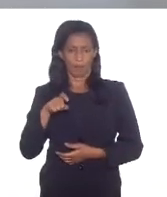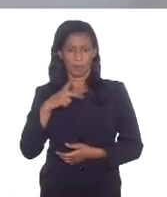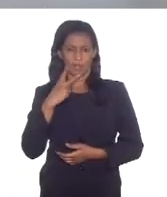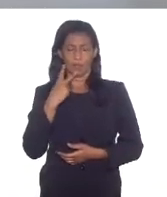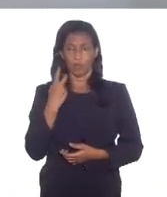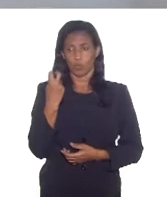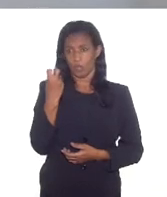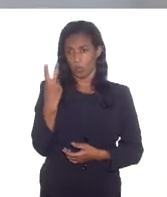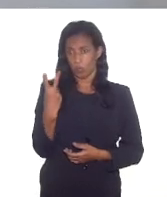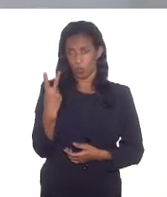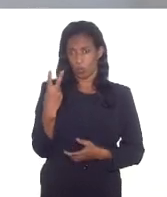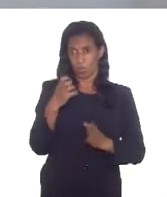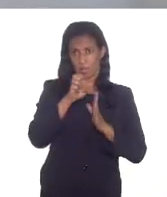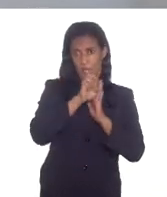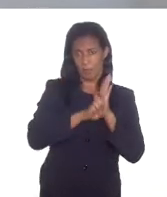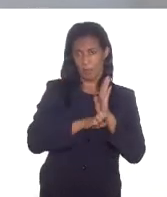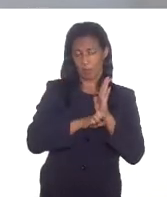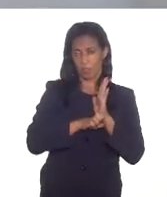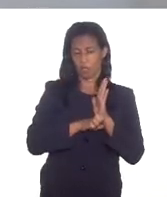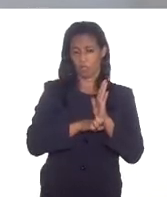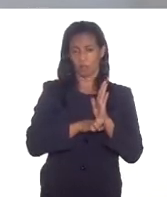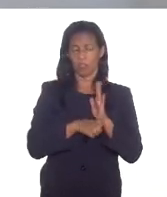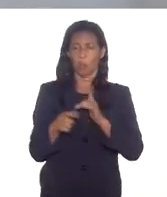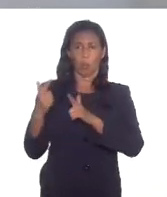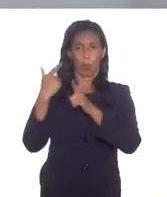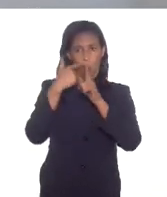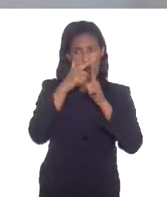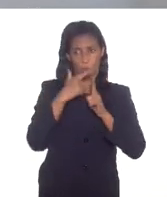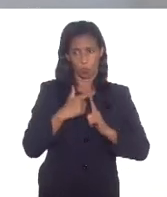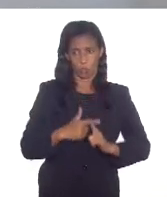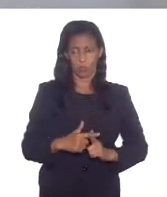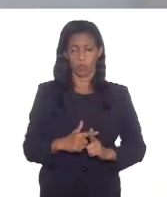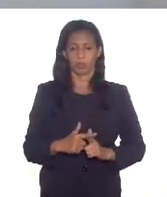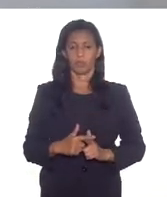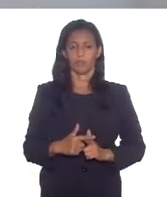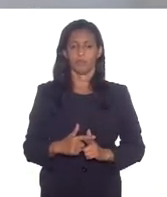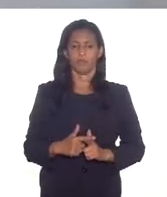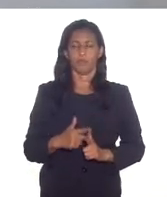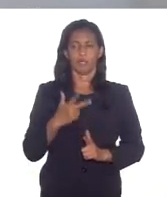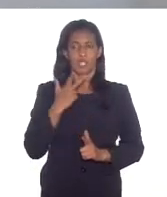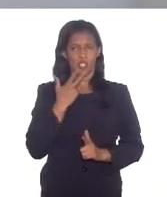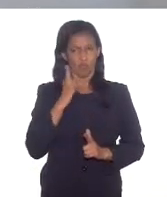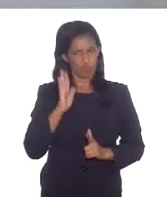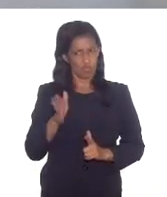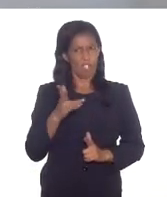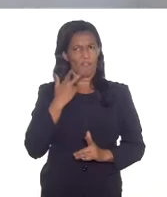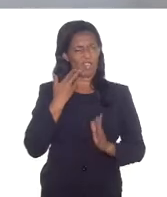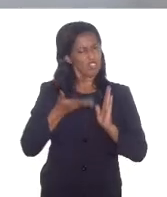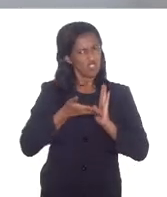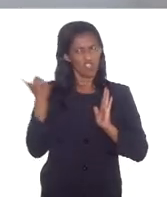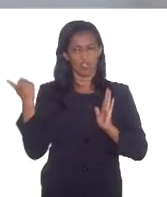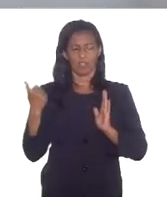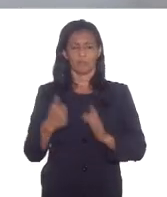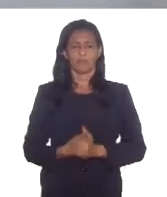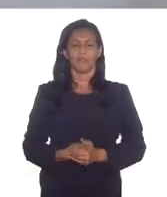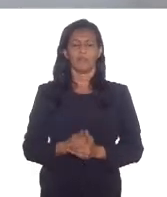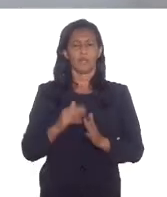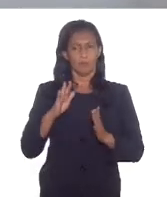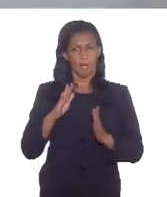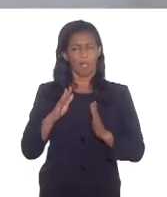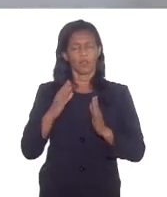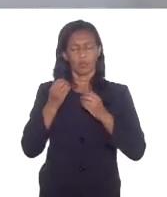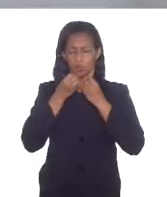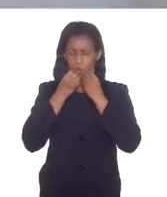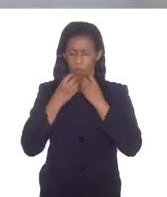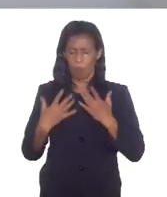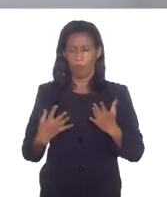duas emendas que teria problemas, eu já convenci, ele me falou de uma emenda, eu já convenci ele de tirar a emenda, mas vamos chegar ao bom termo,